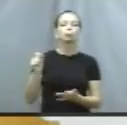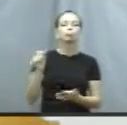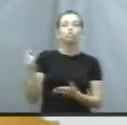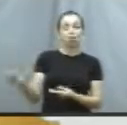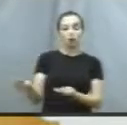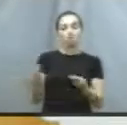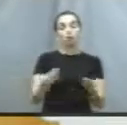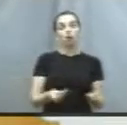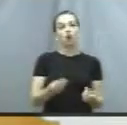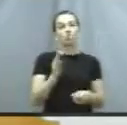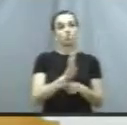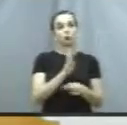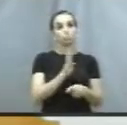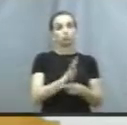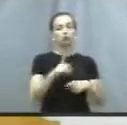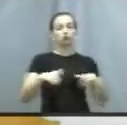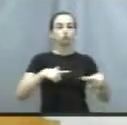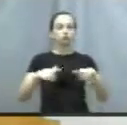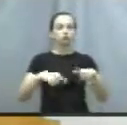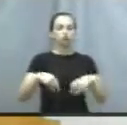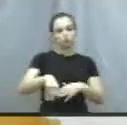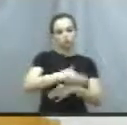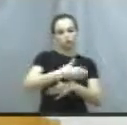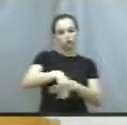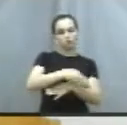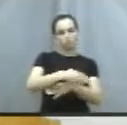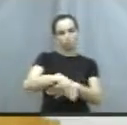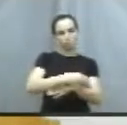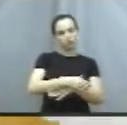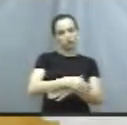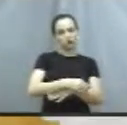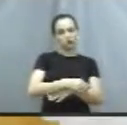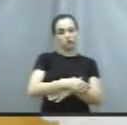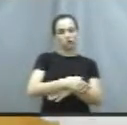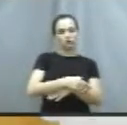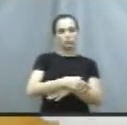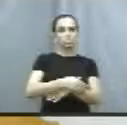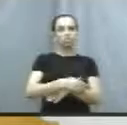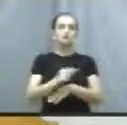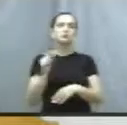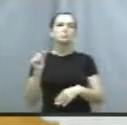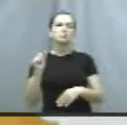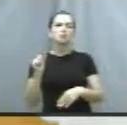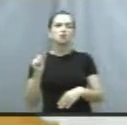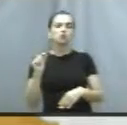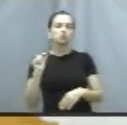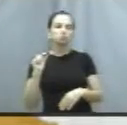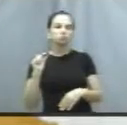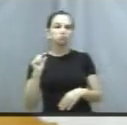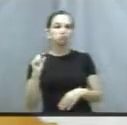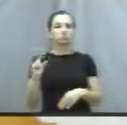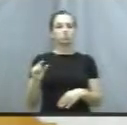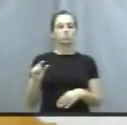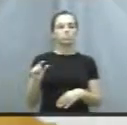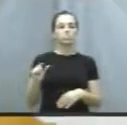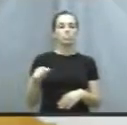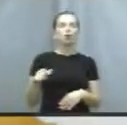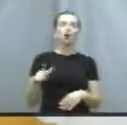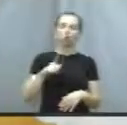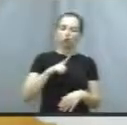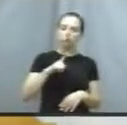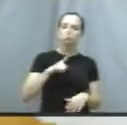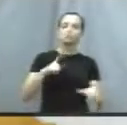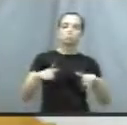contribuir no trabalho nas ruas. É pífio. E isso a própria Polícia Militar afirma. Então, assim, tem que ter um trabalho